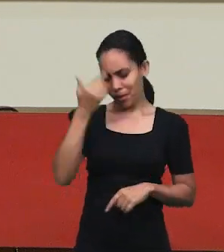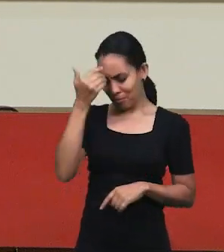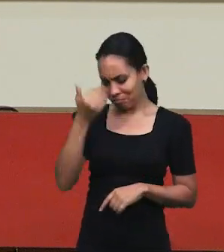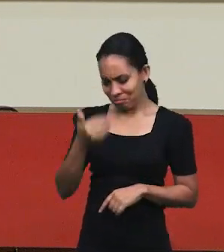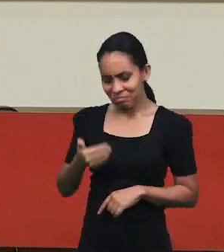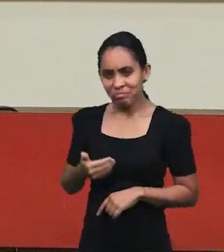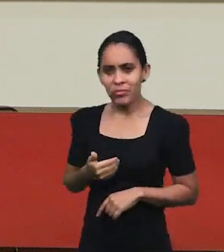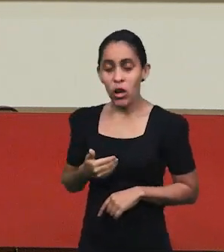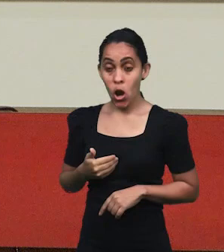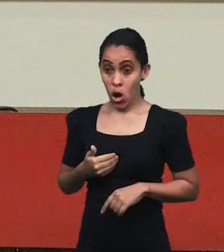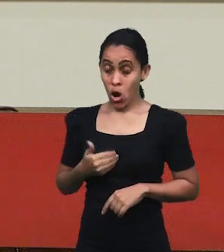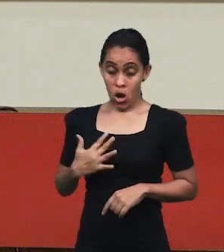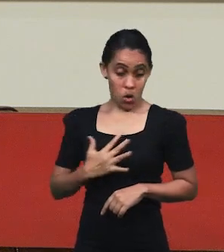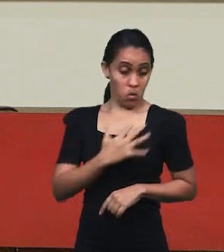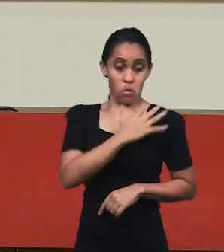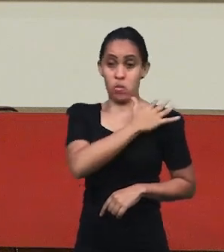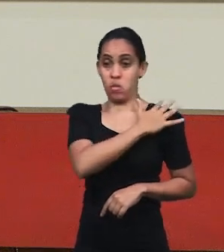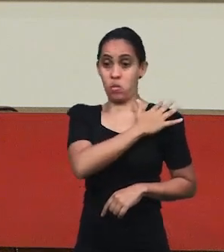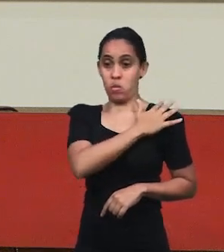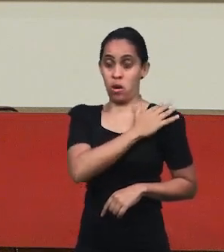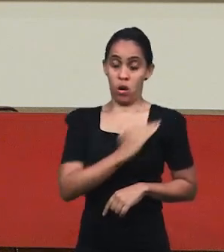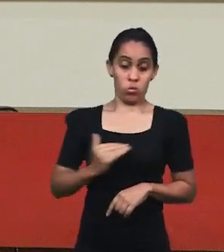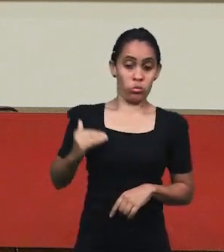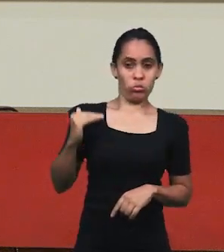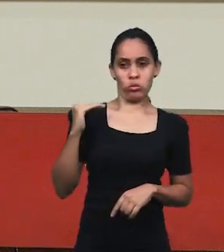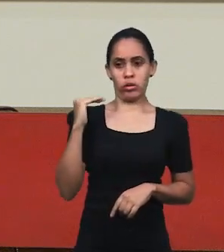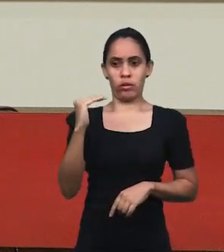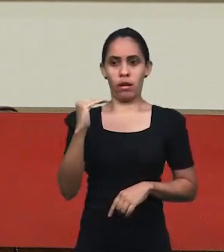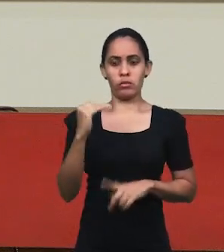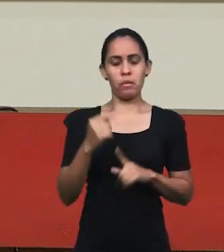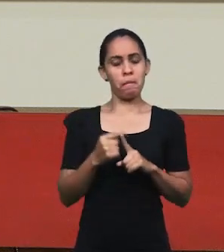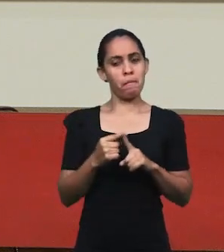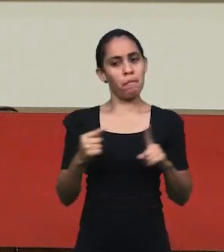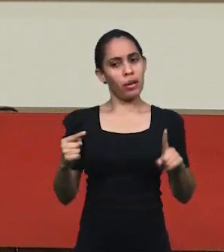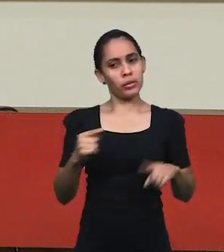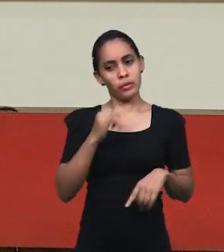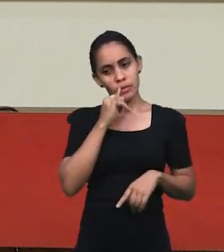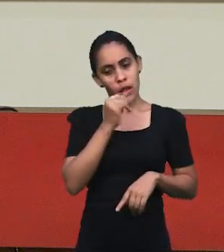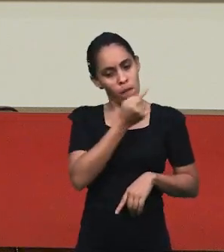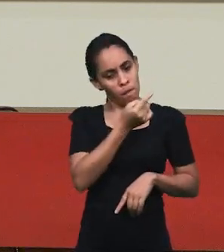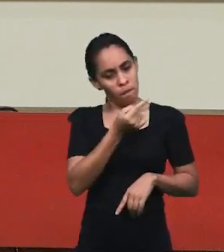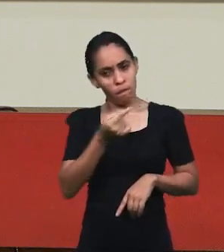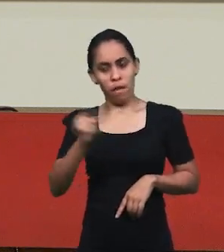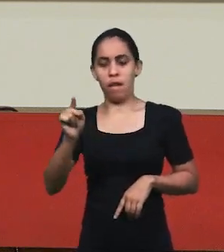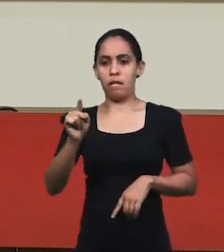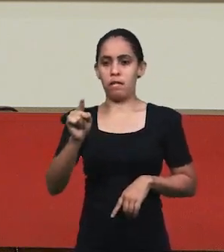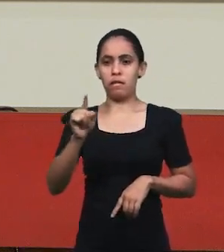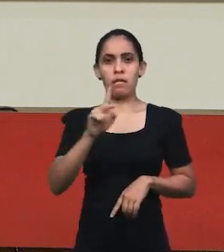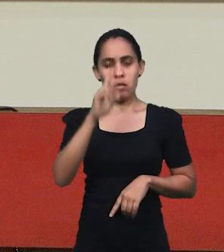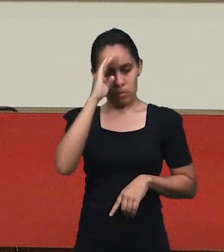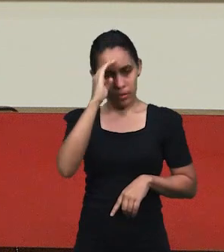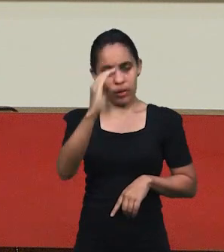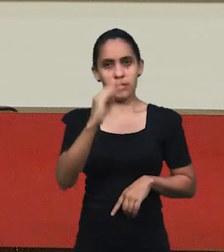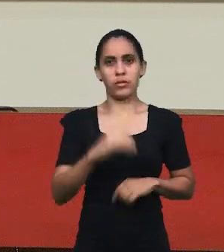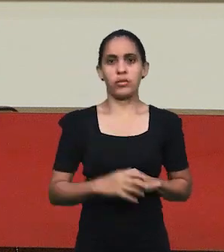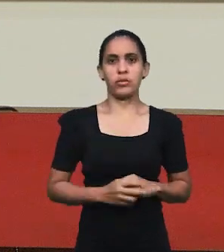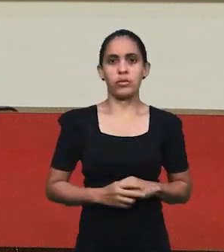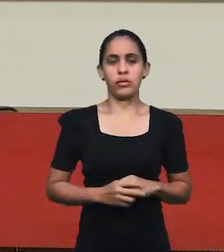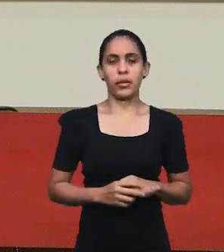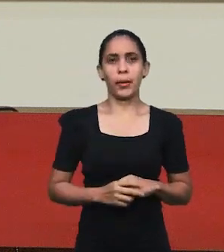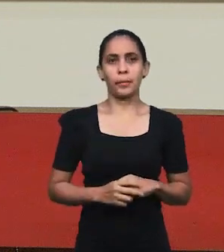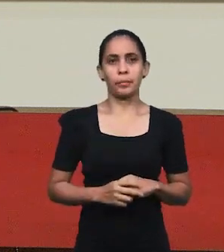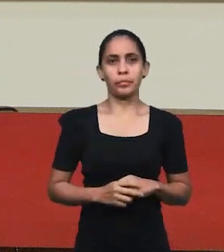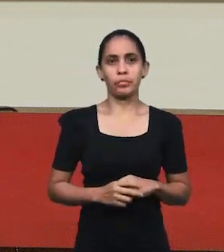porque eu também sou homem sob autoridade e sobre autoridade, e digo a esse: vai, e ele